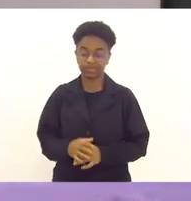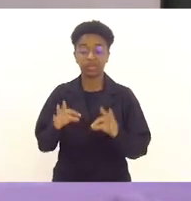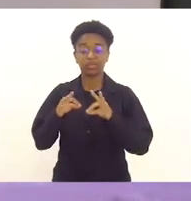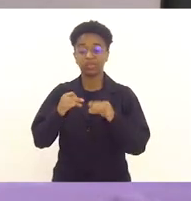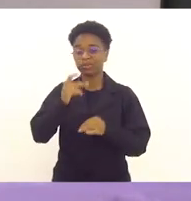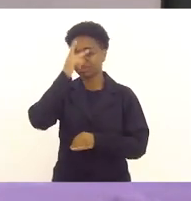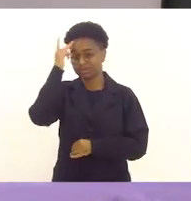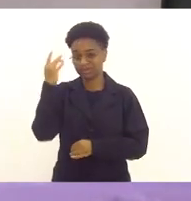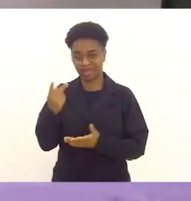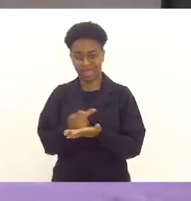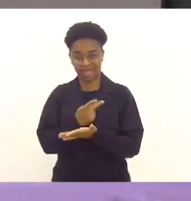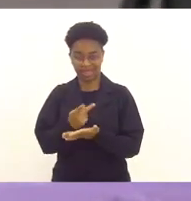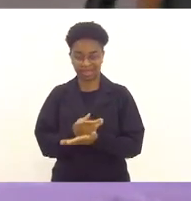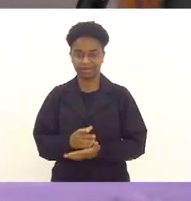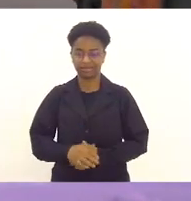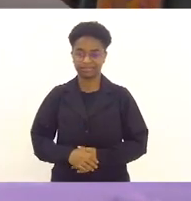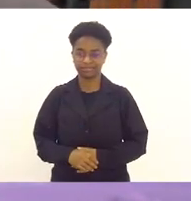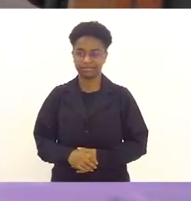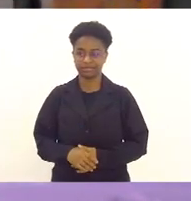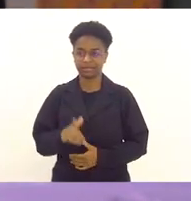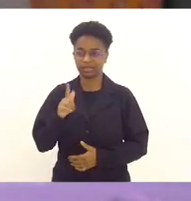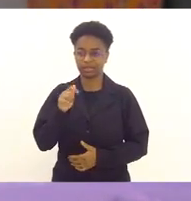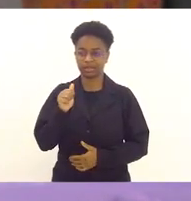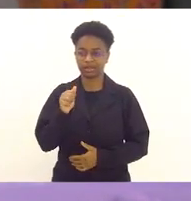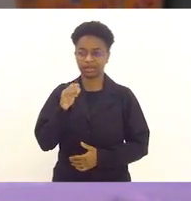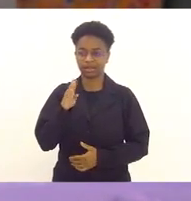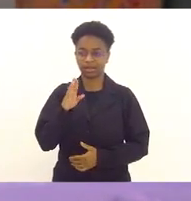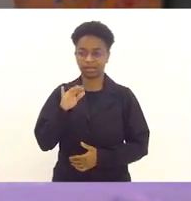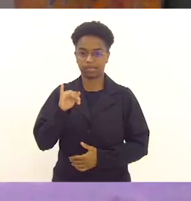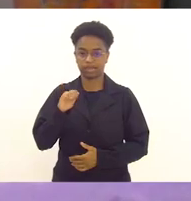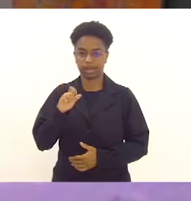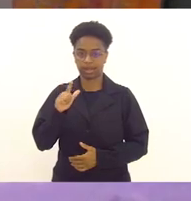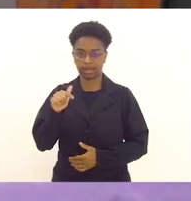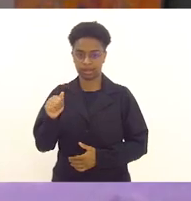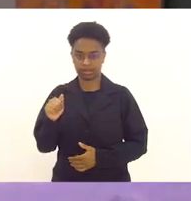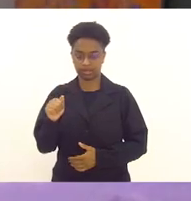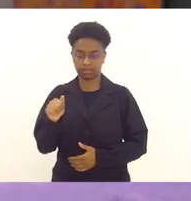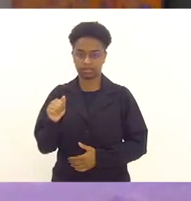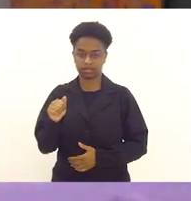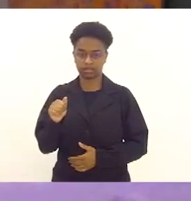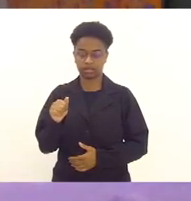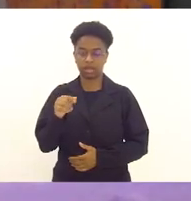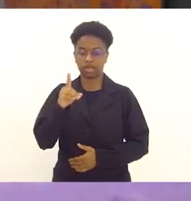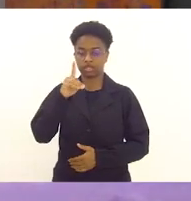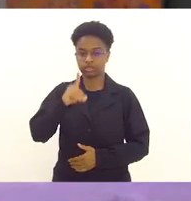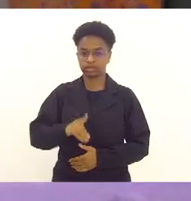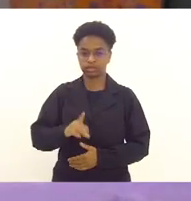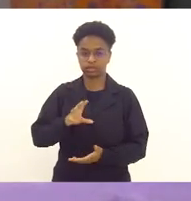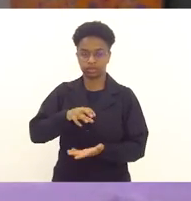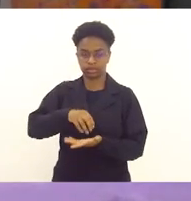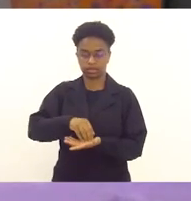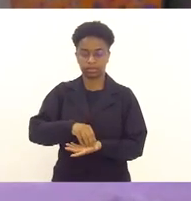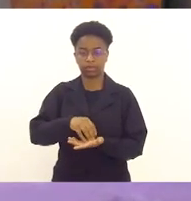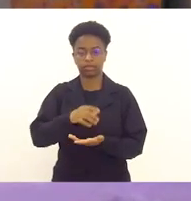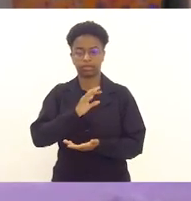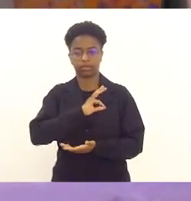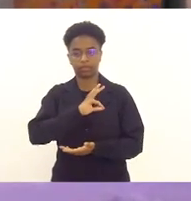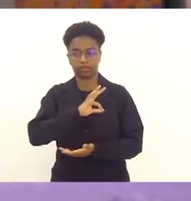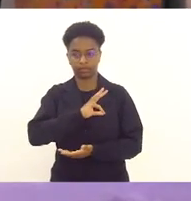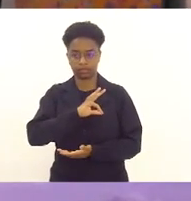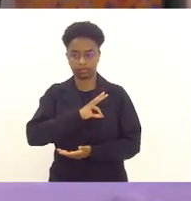errada a senhora Gabriela é diretora do departamento Geral de Polícia